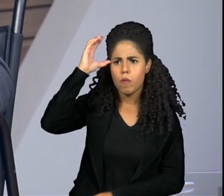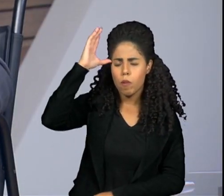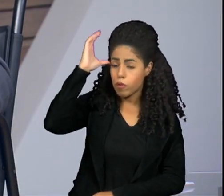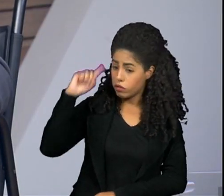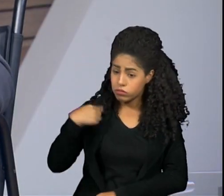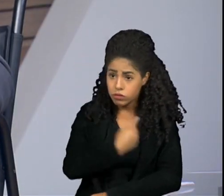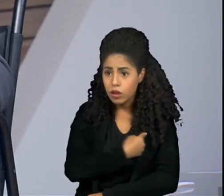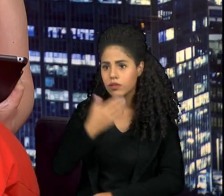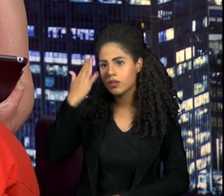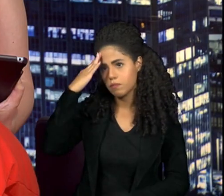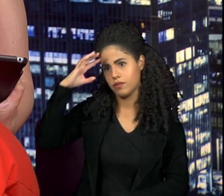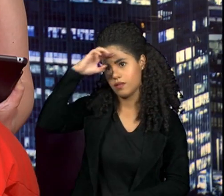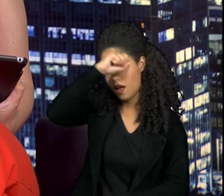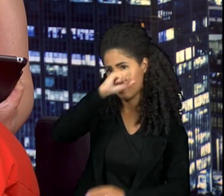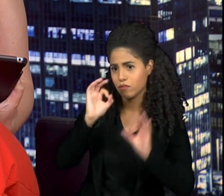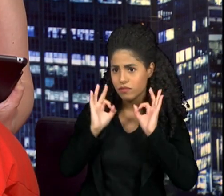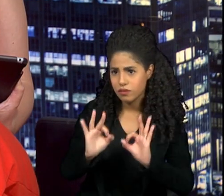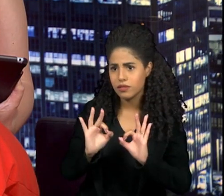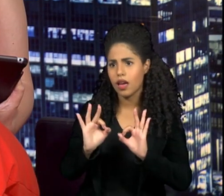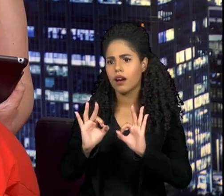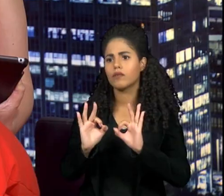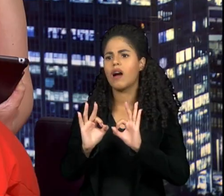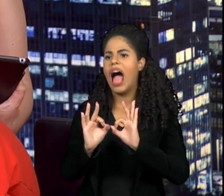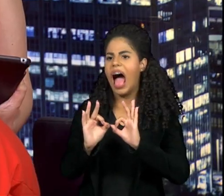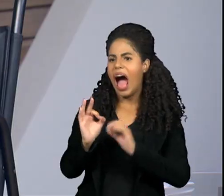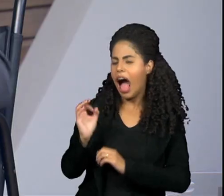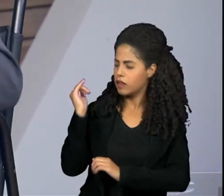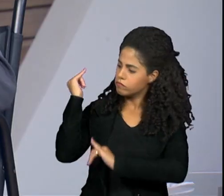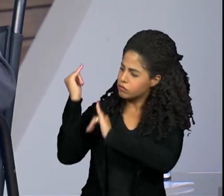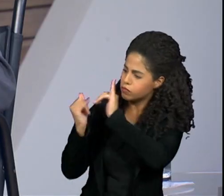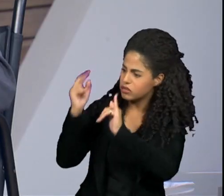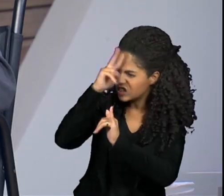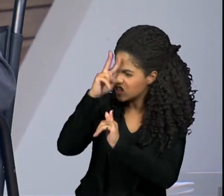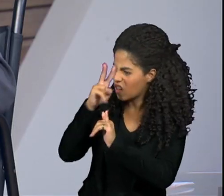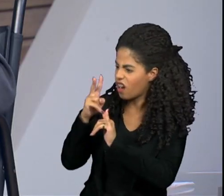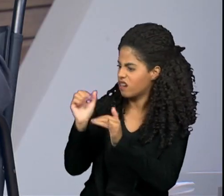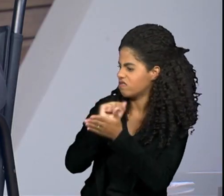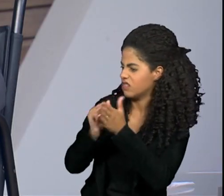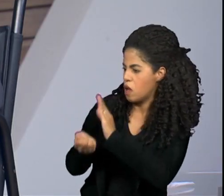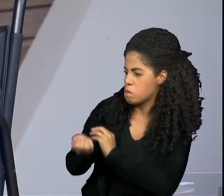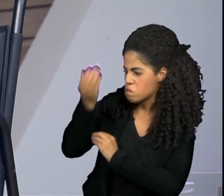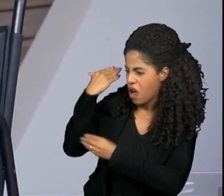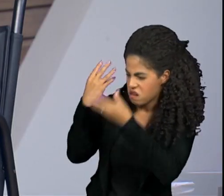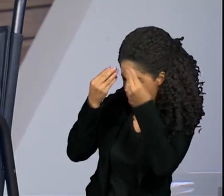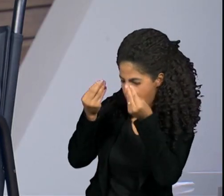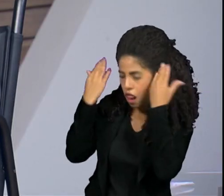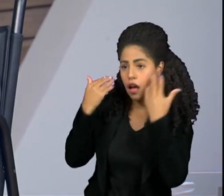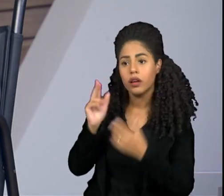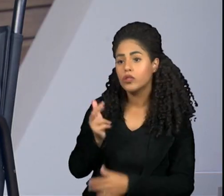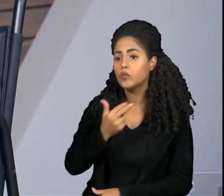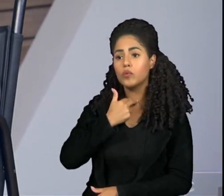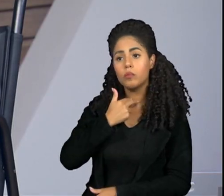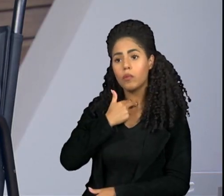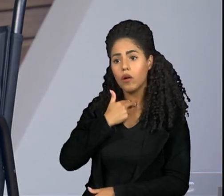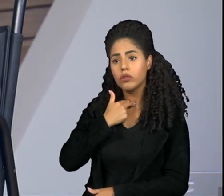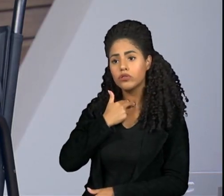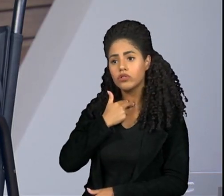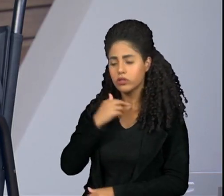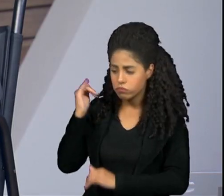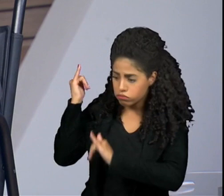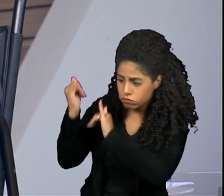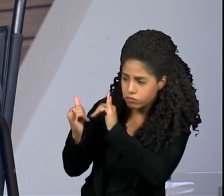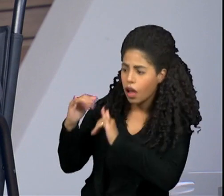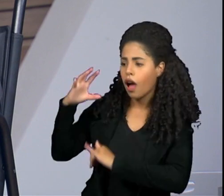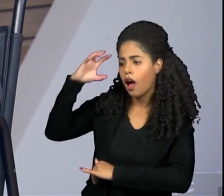quando vamos não apagar a história, mas juntos encontrarmos, então, a viabilidade. Que sociedade queremos construir? Acho que